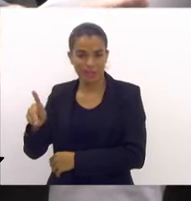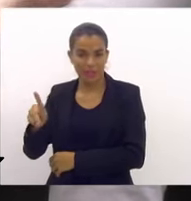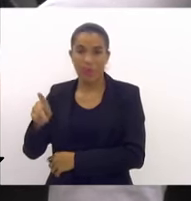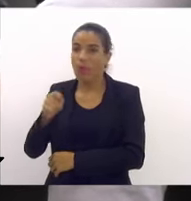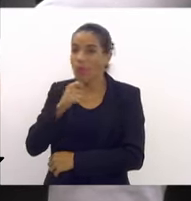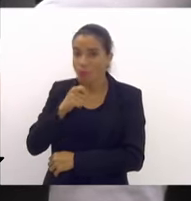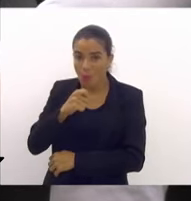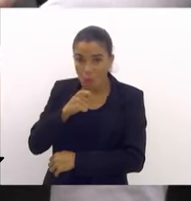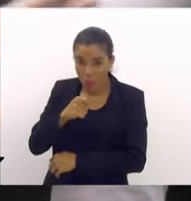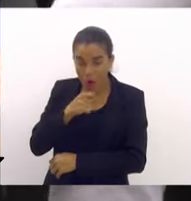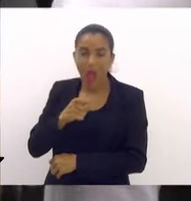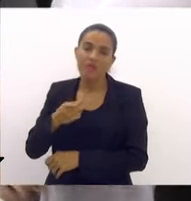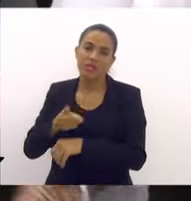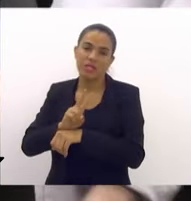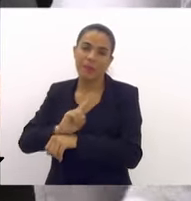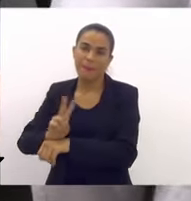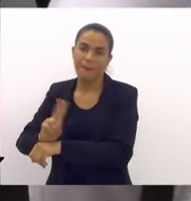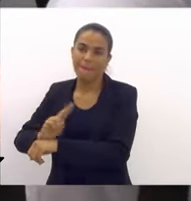fiscalizado pelo